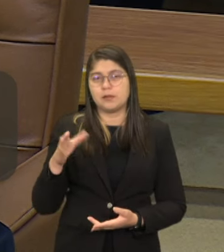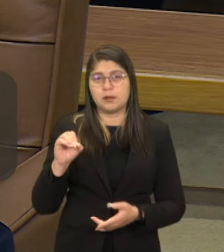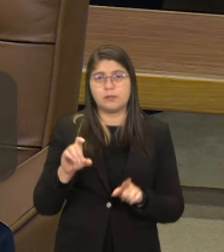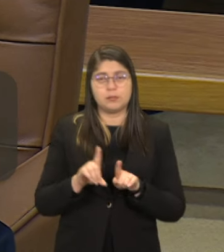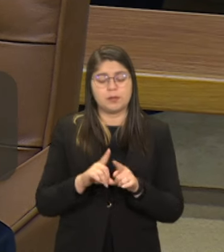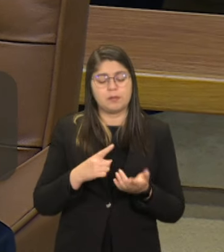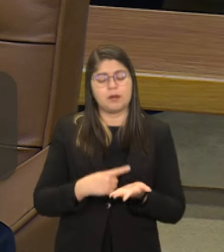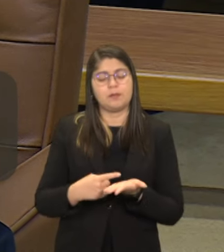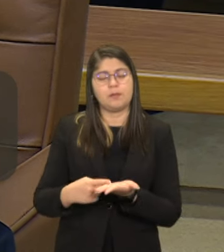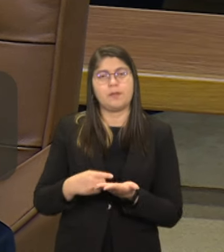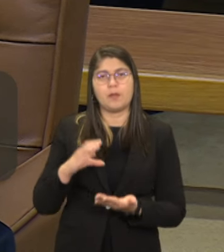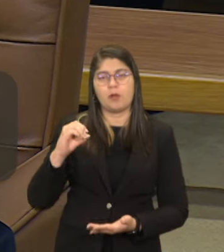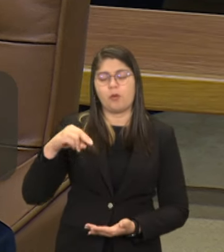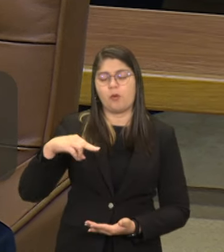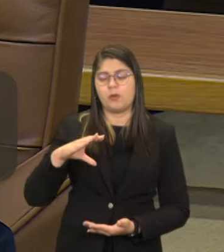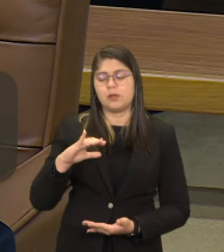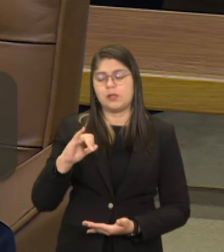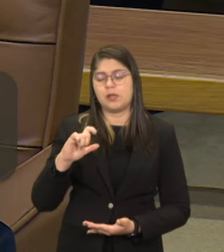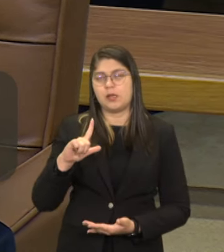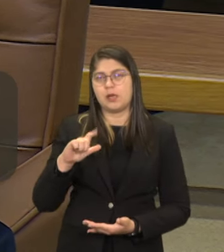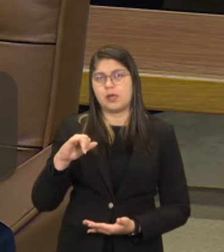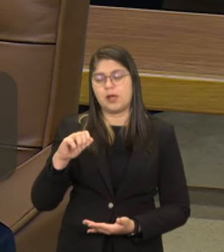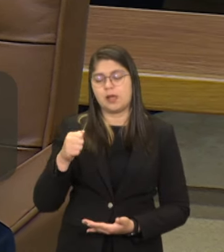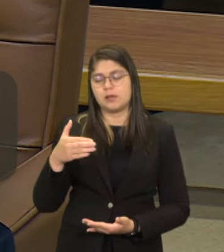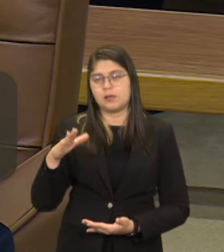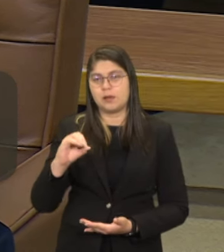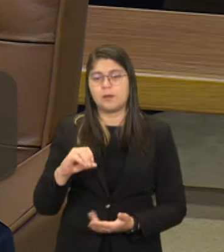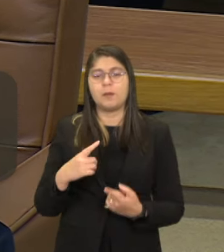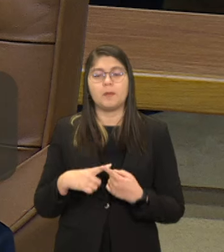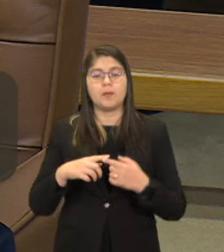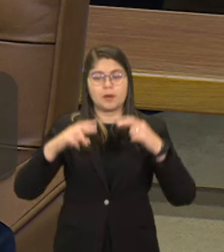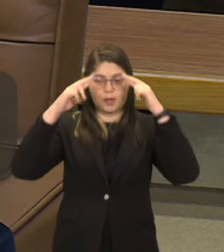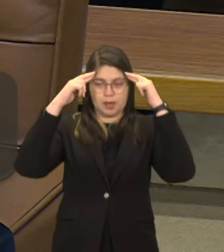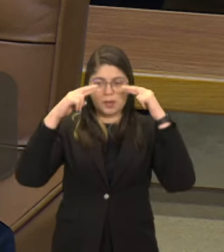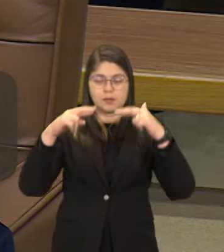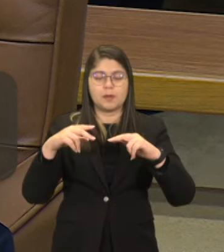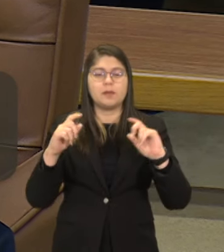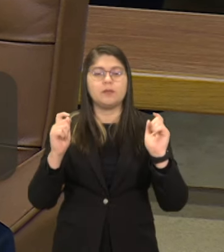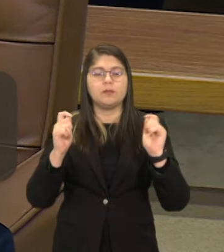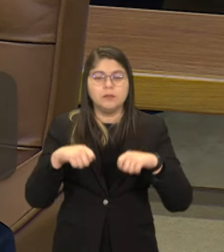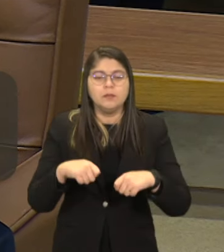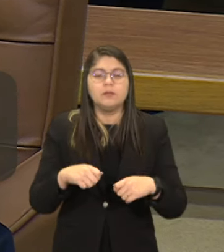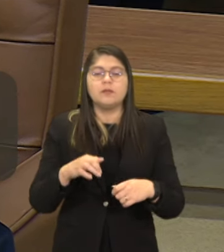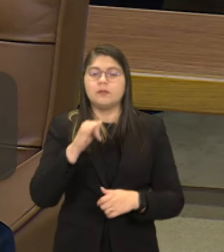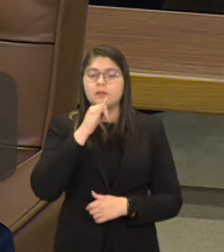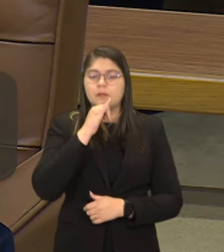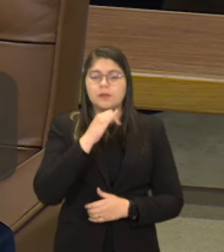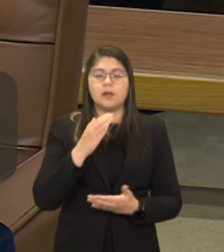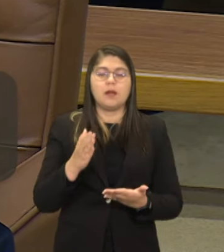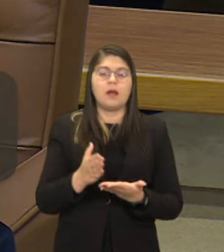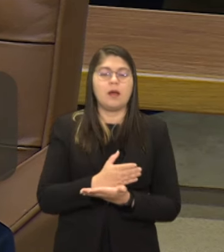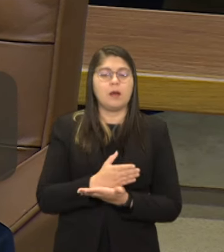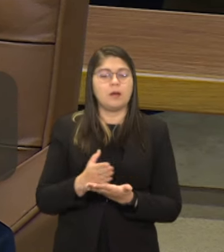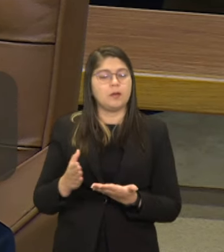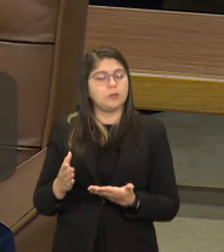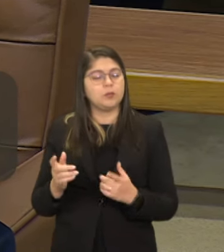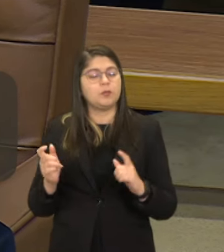uma vez que, a despeito da possibilidade de que, como está ressalvado, de que alguns